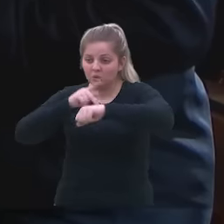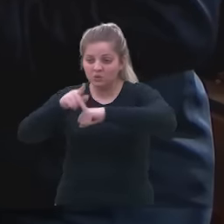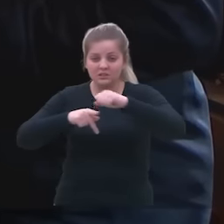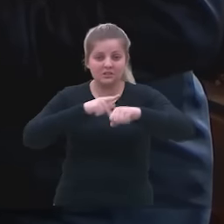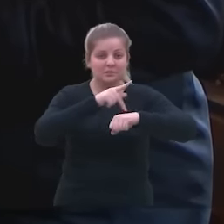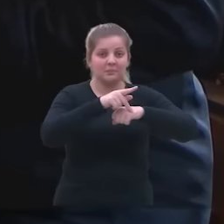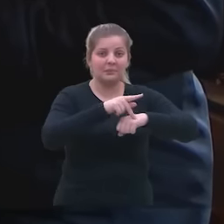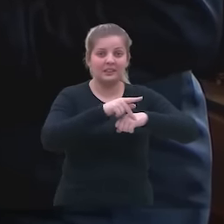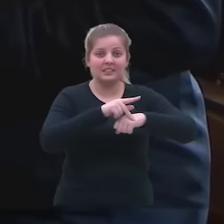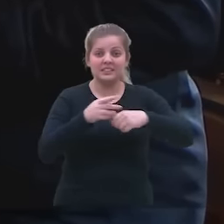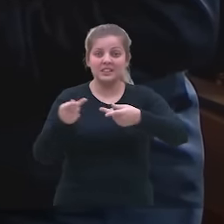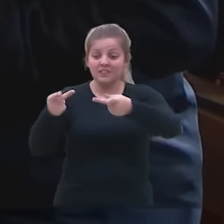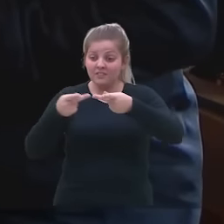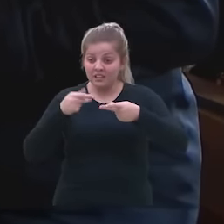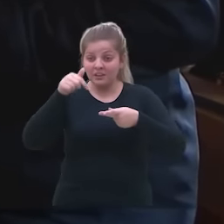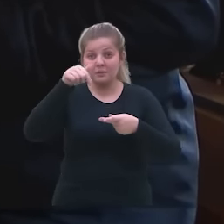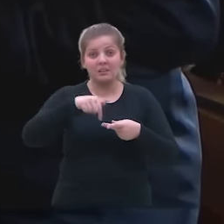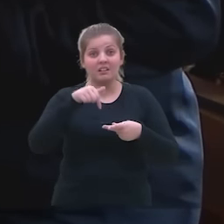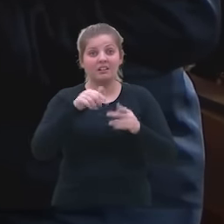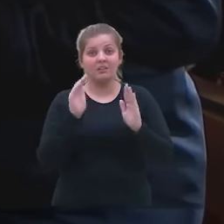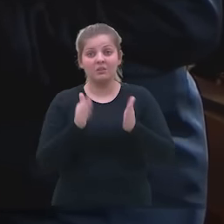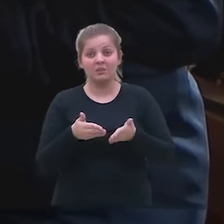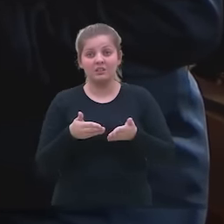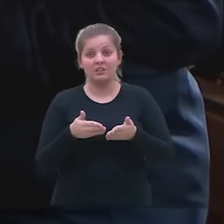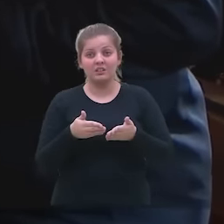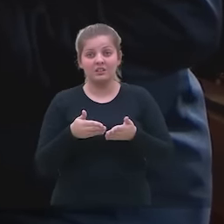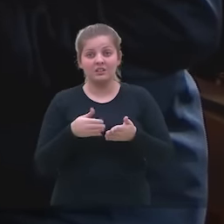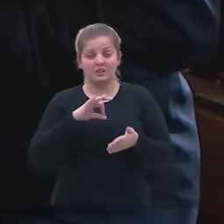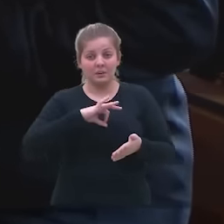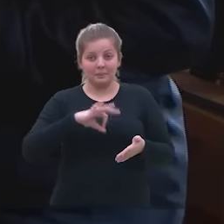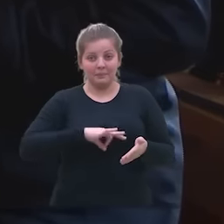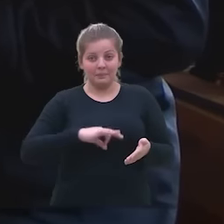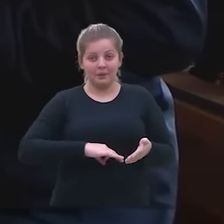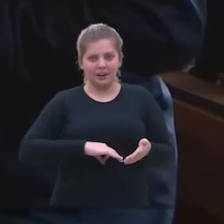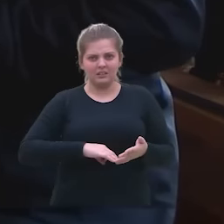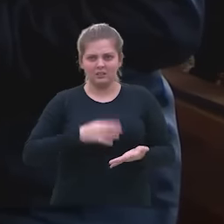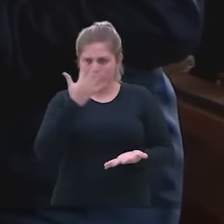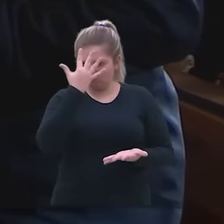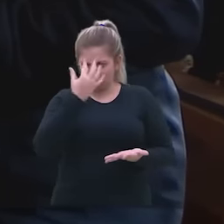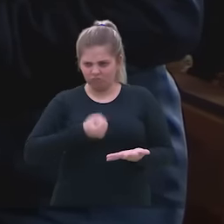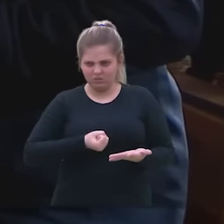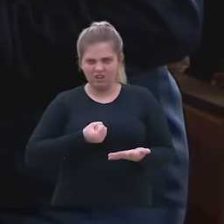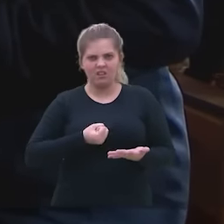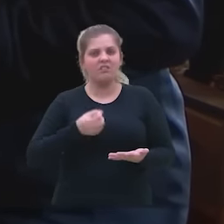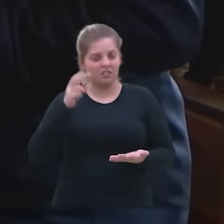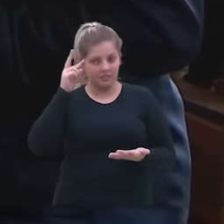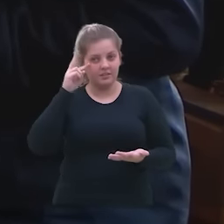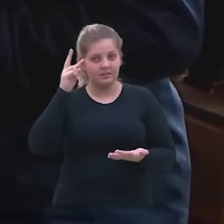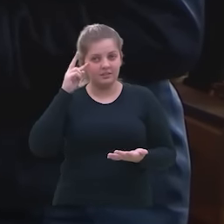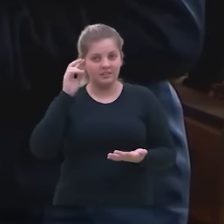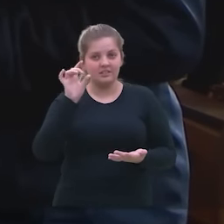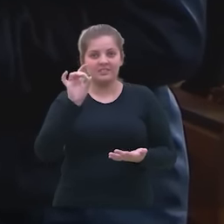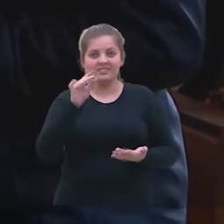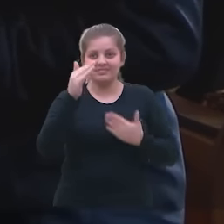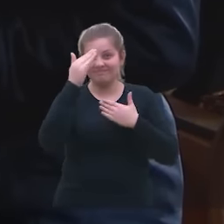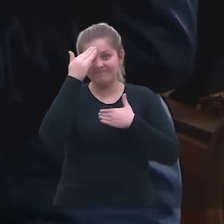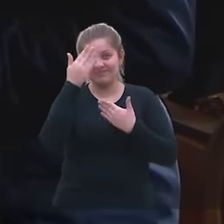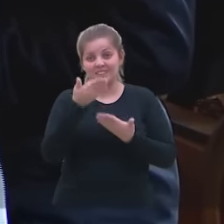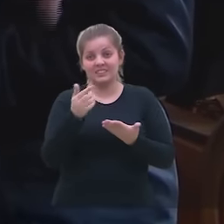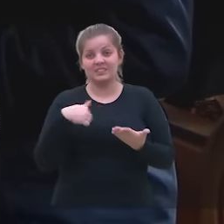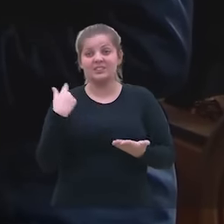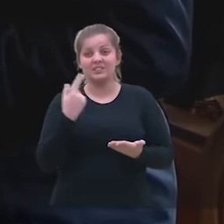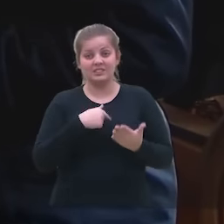da Polônia aqueles padres que a gente fala tudo bravo lembra disso só que graças a eles que